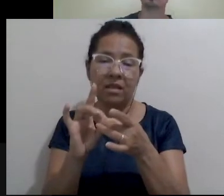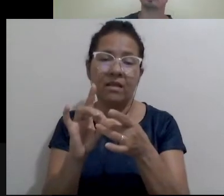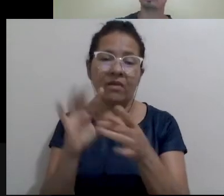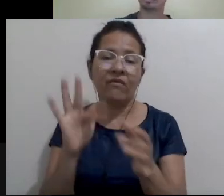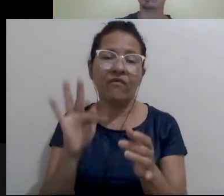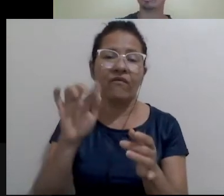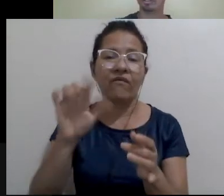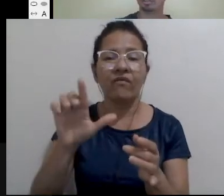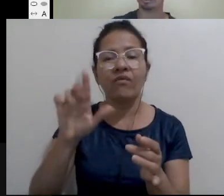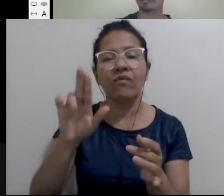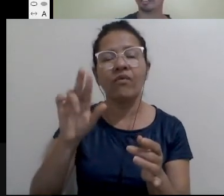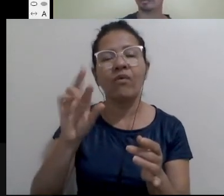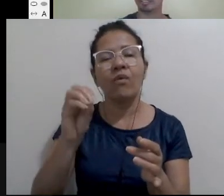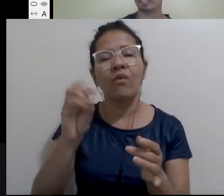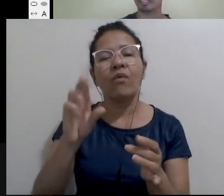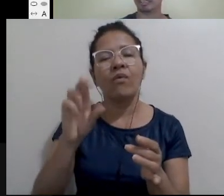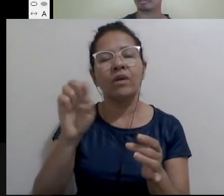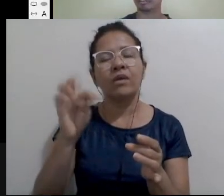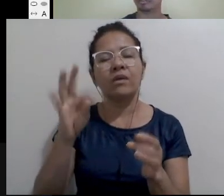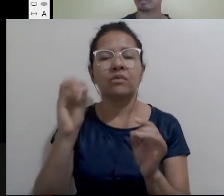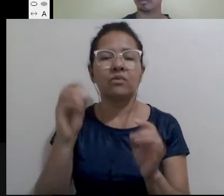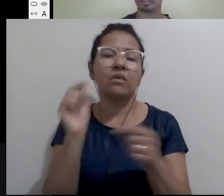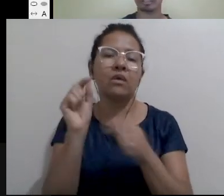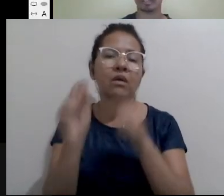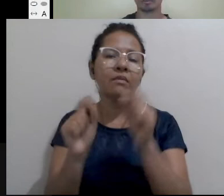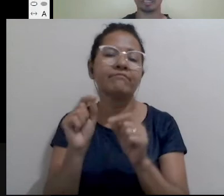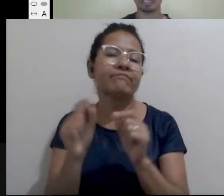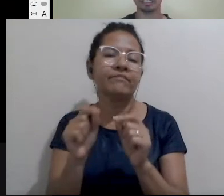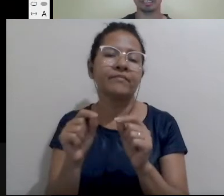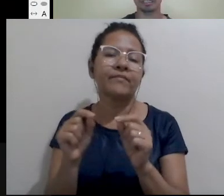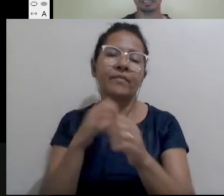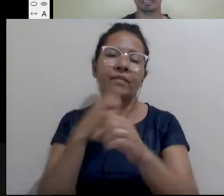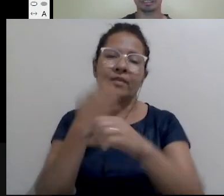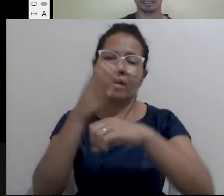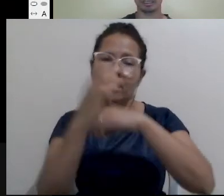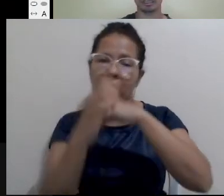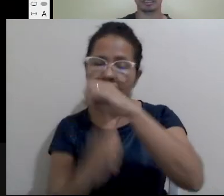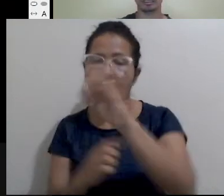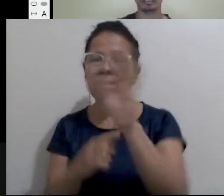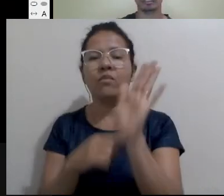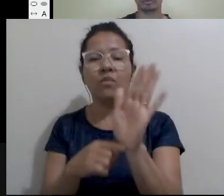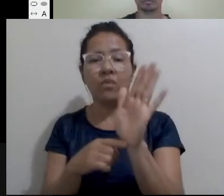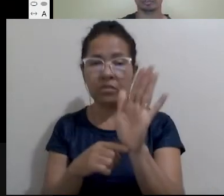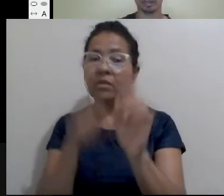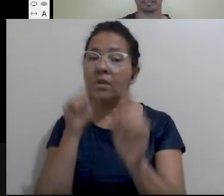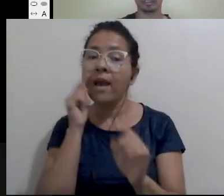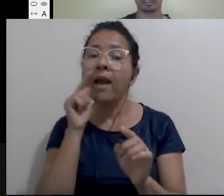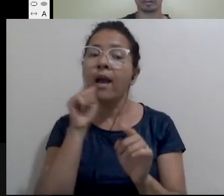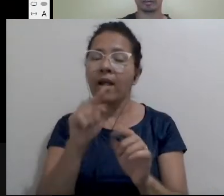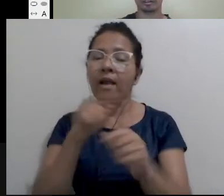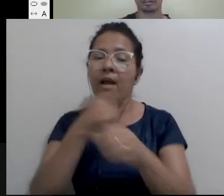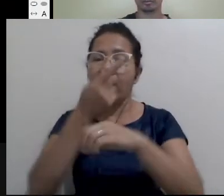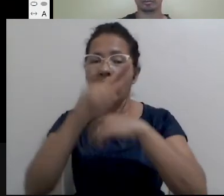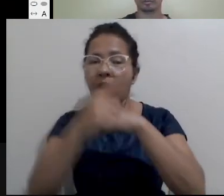com 2 elétrons aqui, ó. Lembrando que esses elétrons estão sendo representados aqui, tá? Nestes orbitais